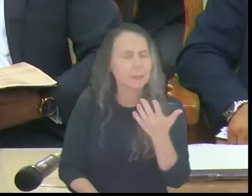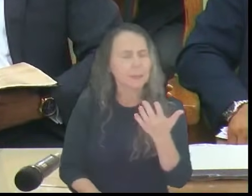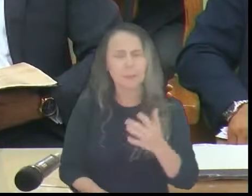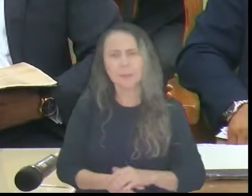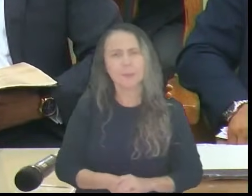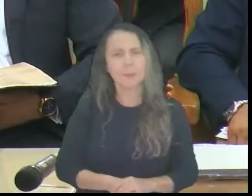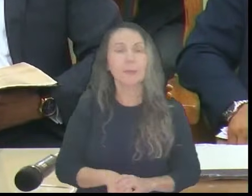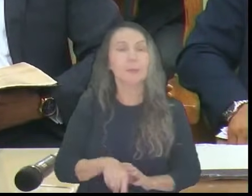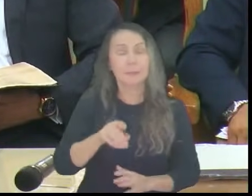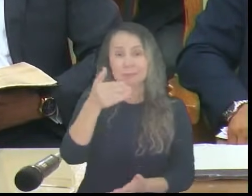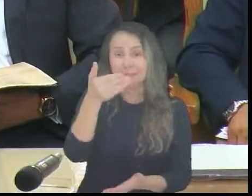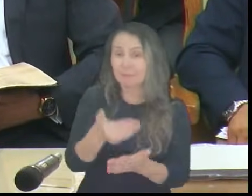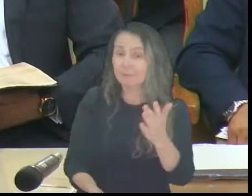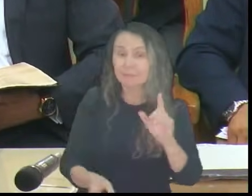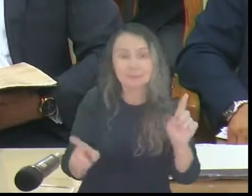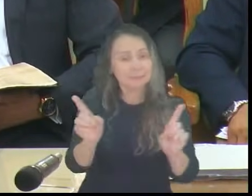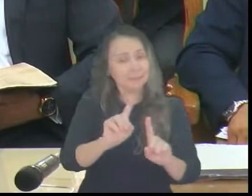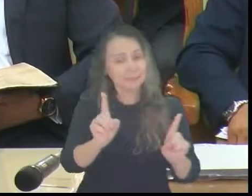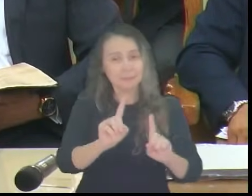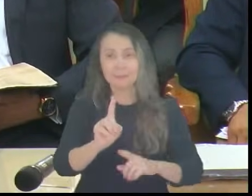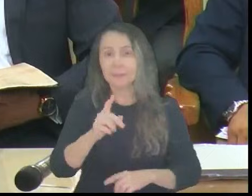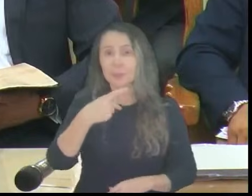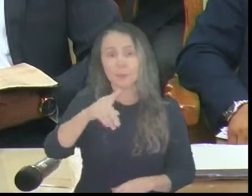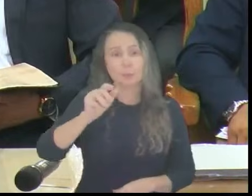Você não vai perder sua bolsa.